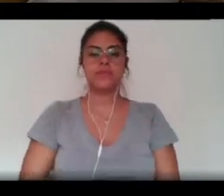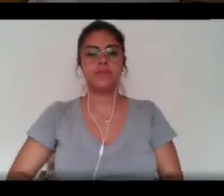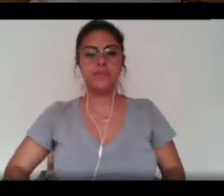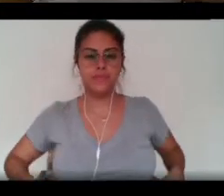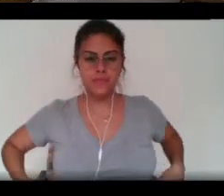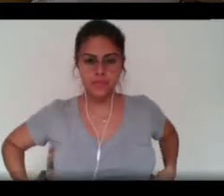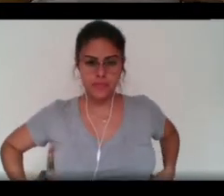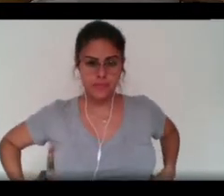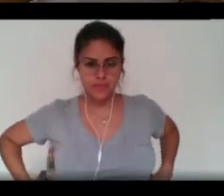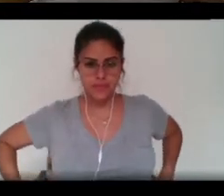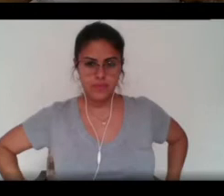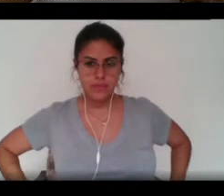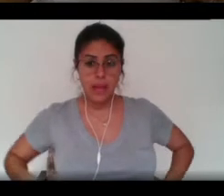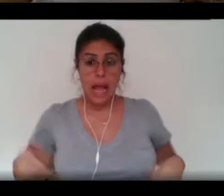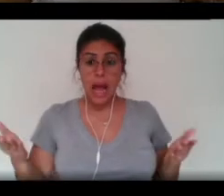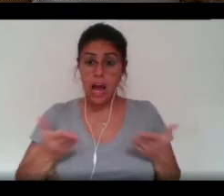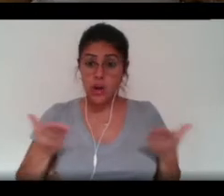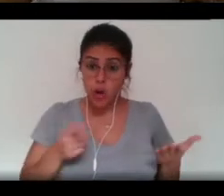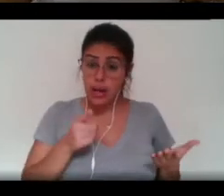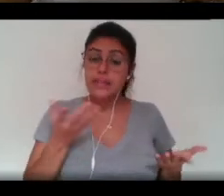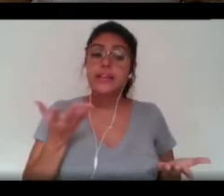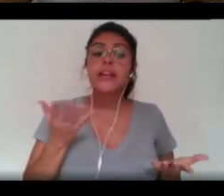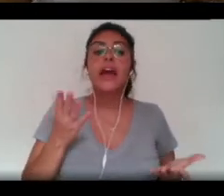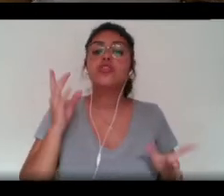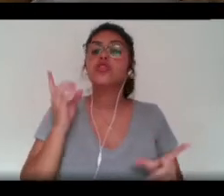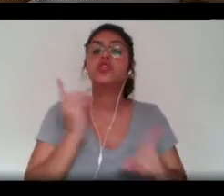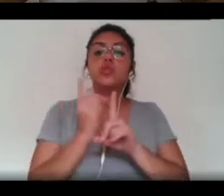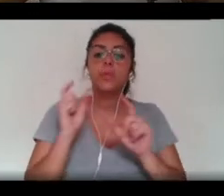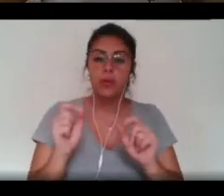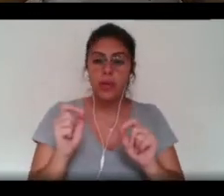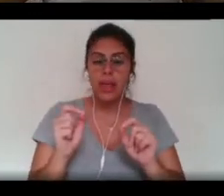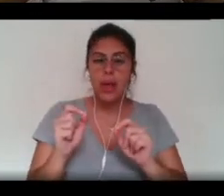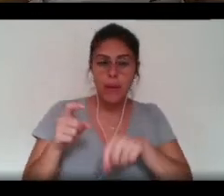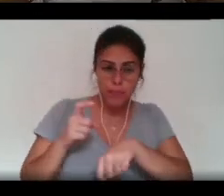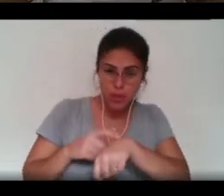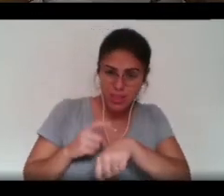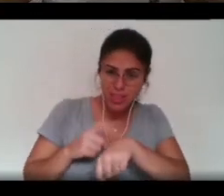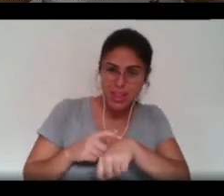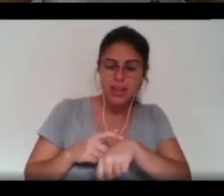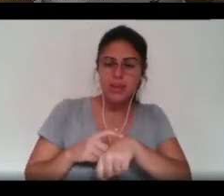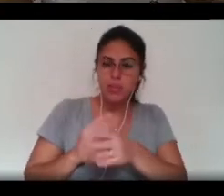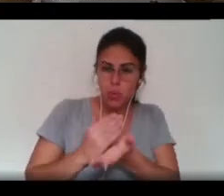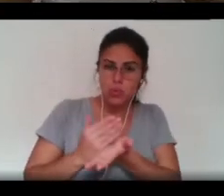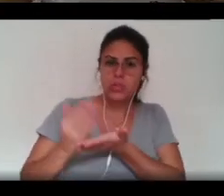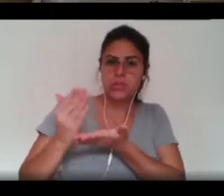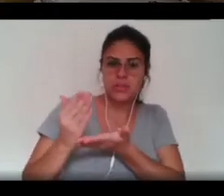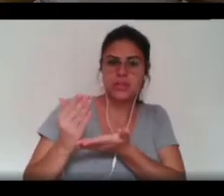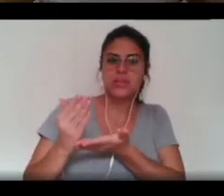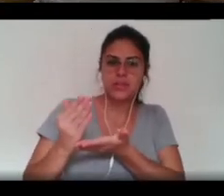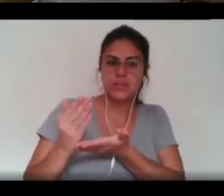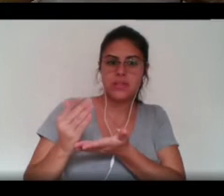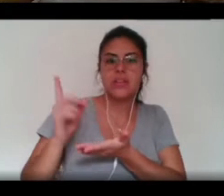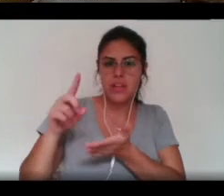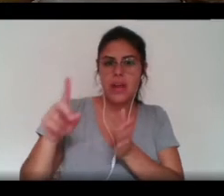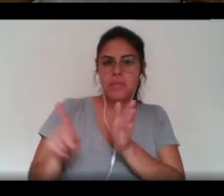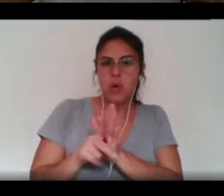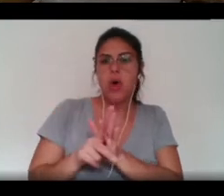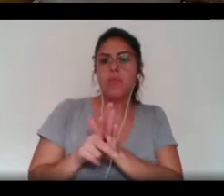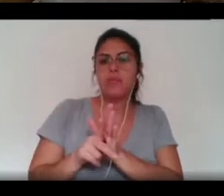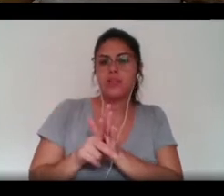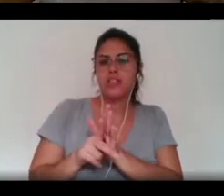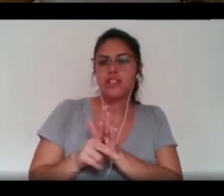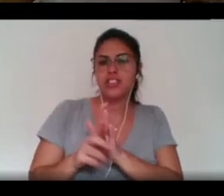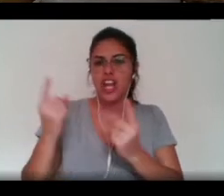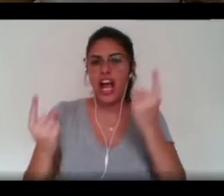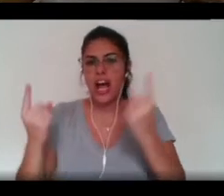E agora ele quer saber, né, para T0, que é o tempo entre os lançamentos ainda igual